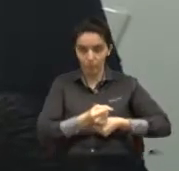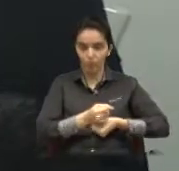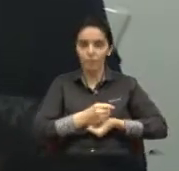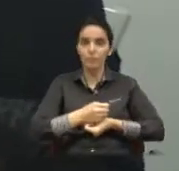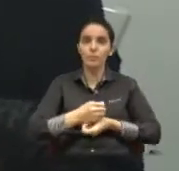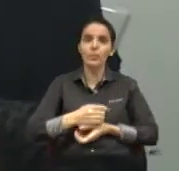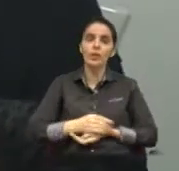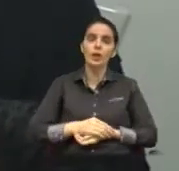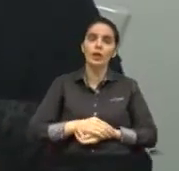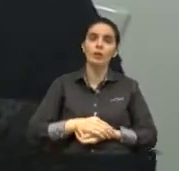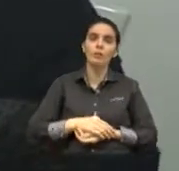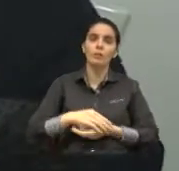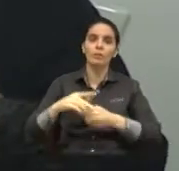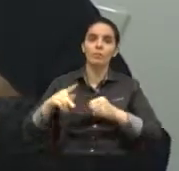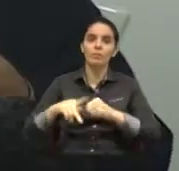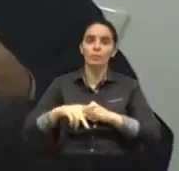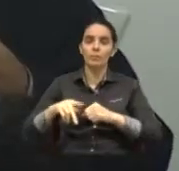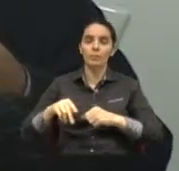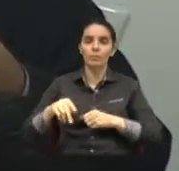Enfim,